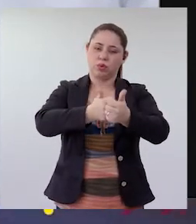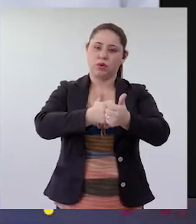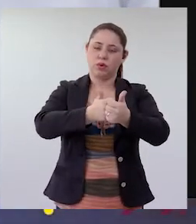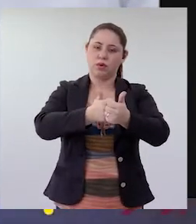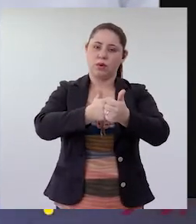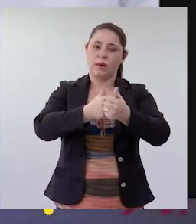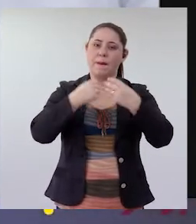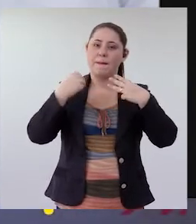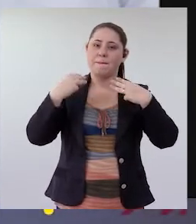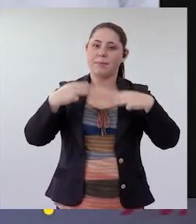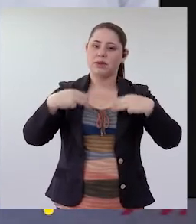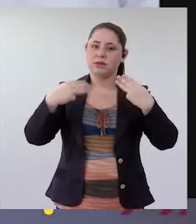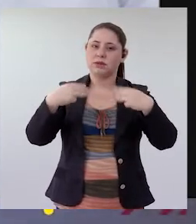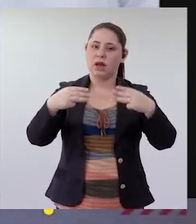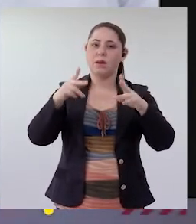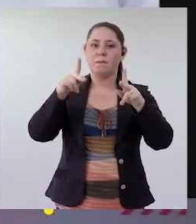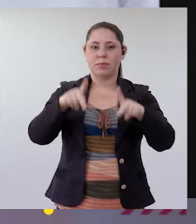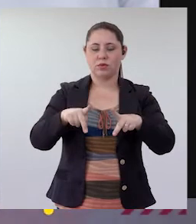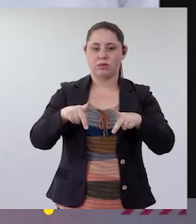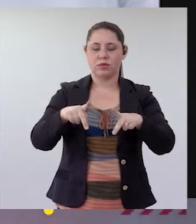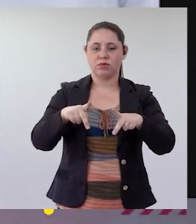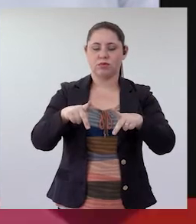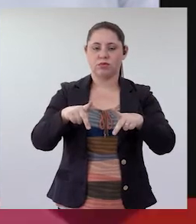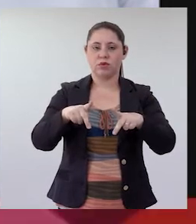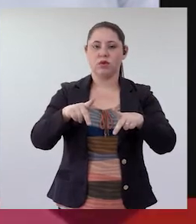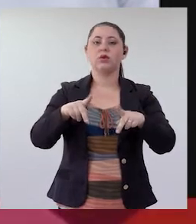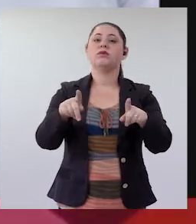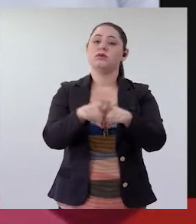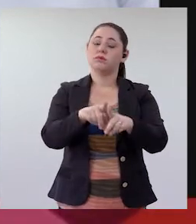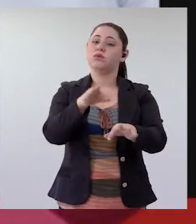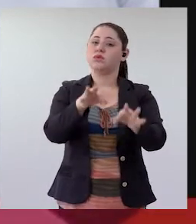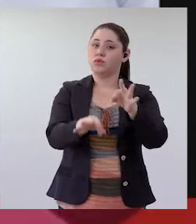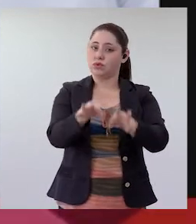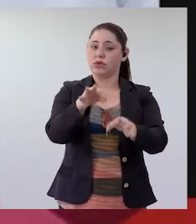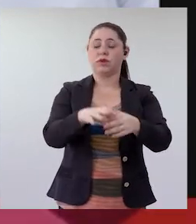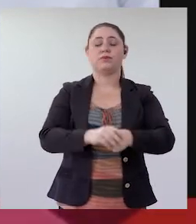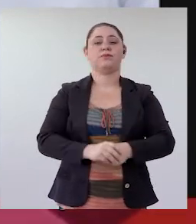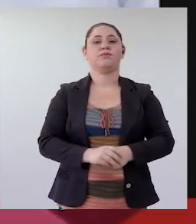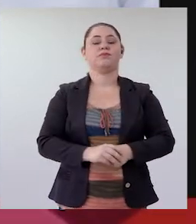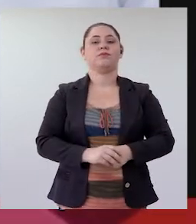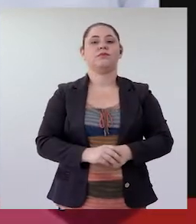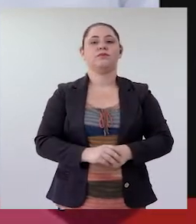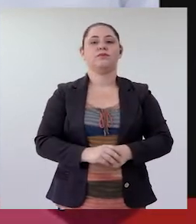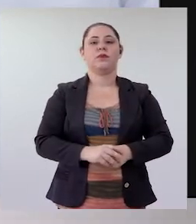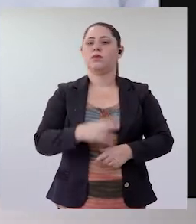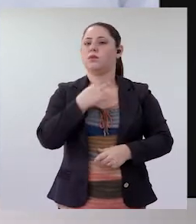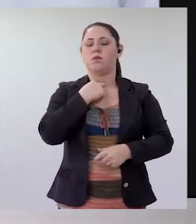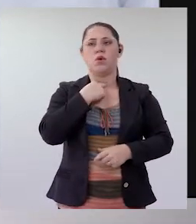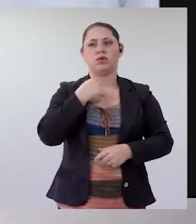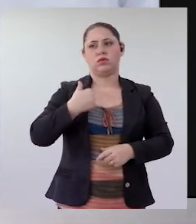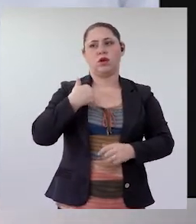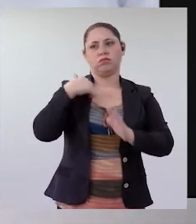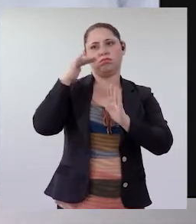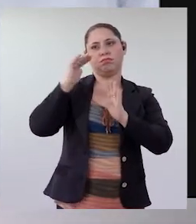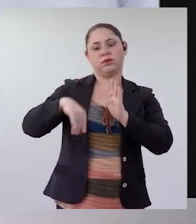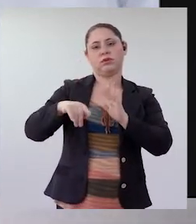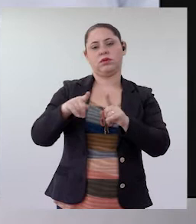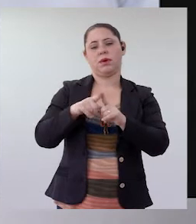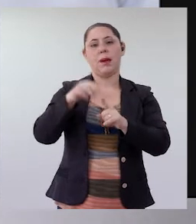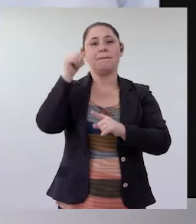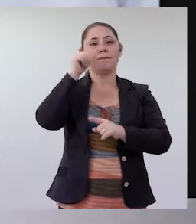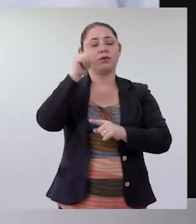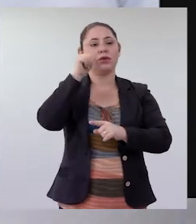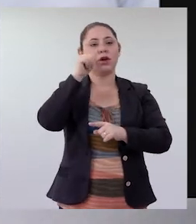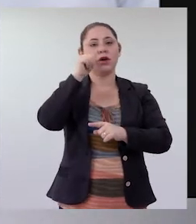caso pelo Ministério Público e, consequentemente, pelo próprio Poder Judiciário. Né? Então, não pode ter filhos menores ou incapazes, e a